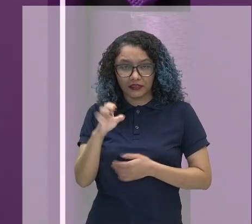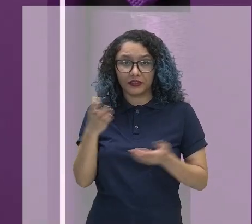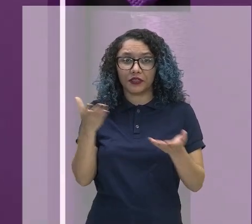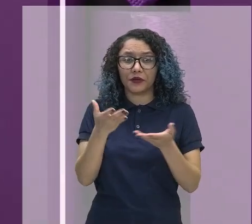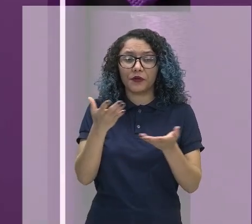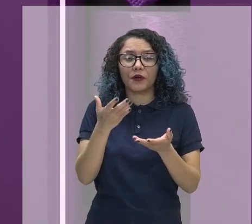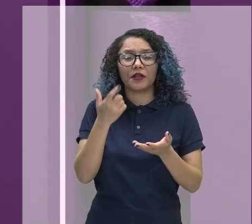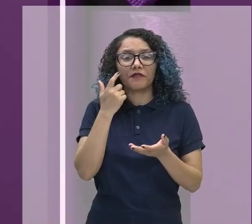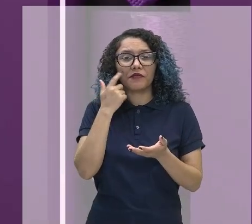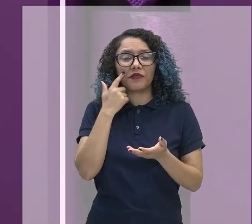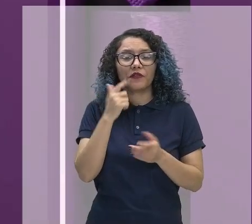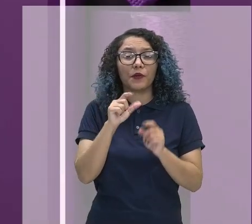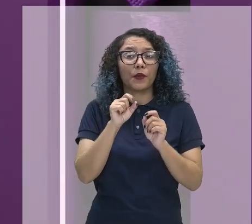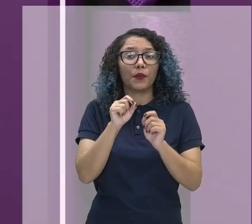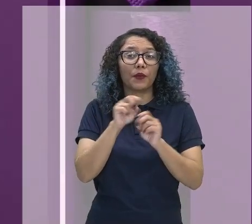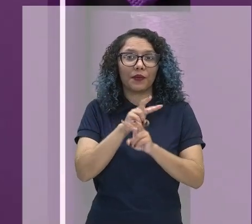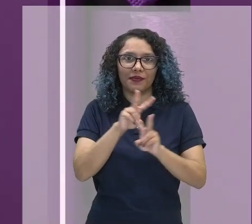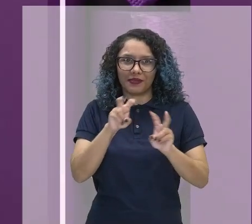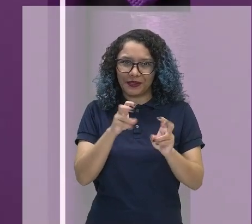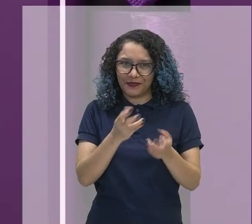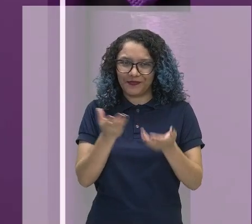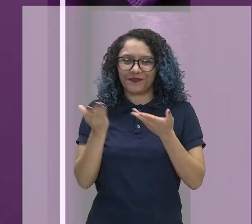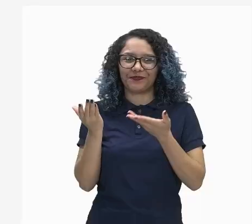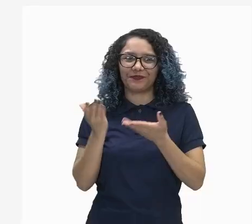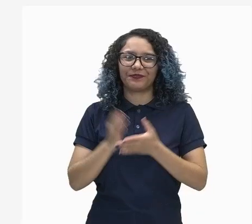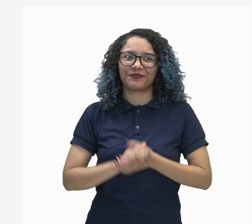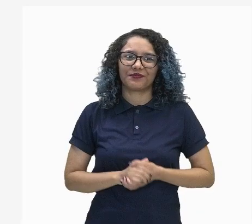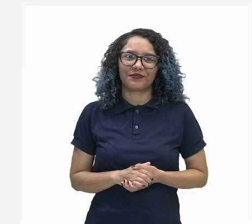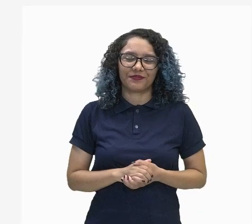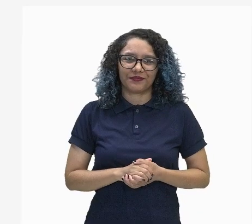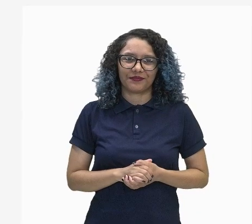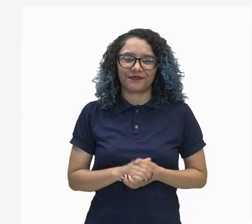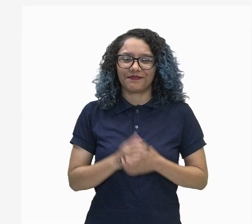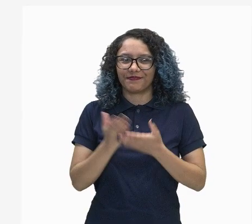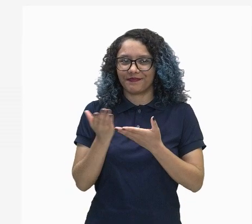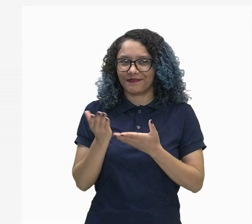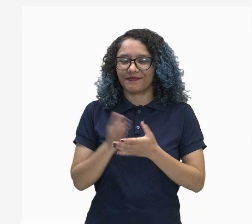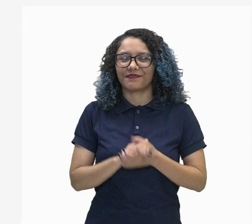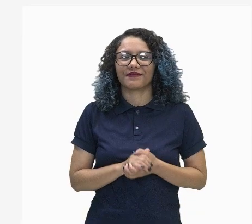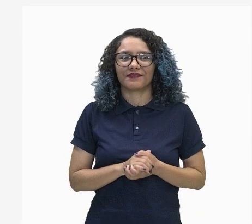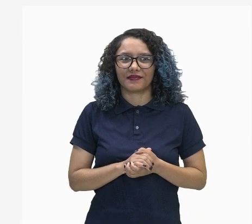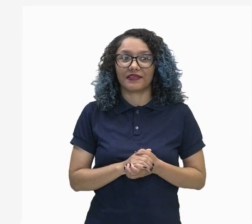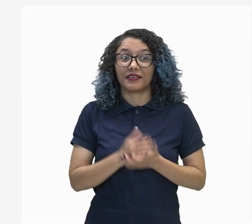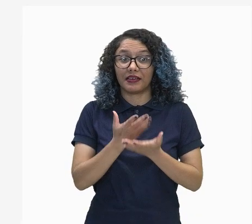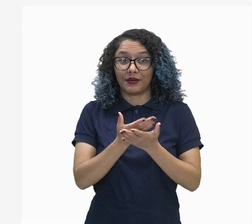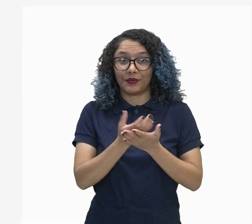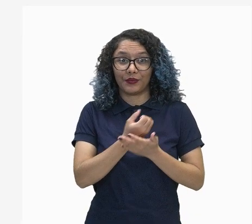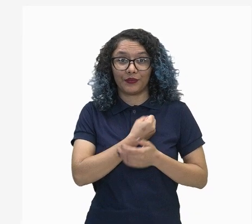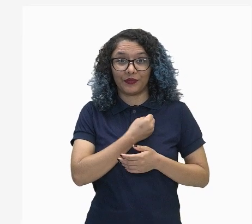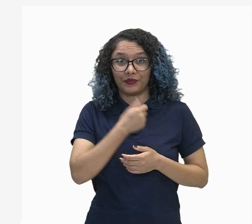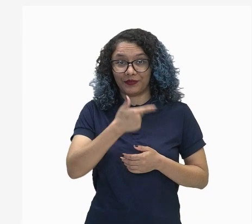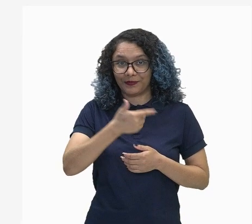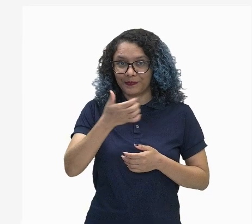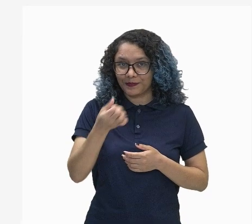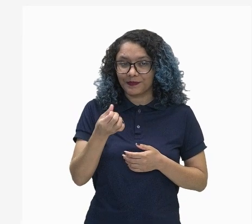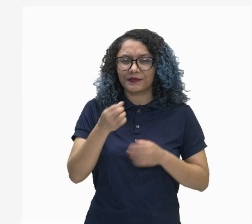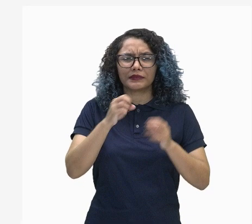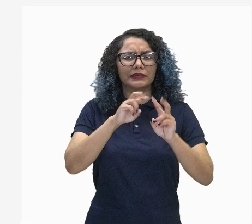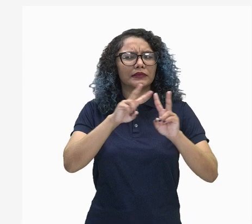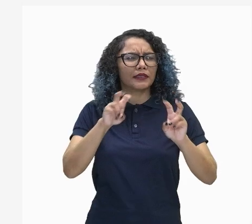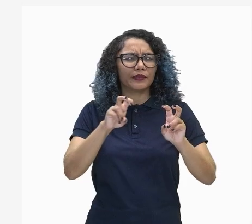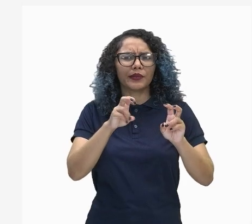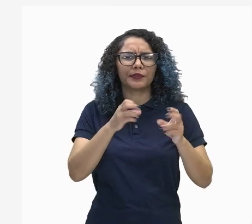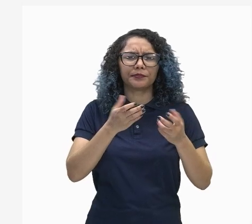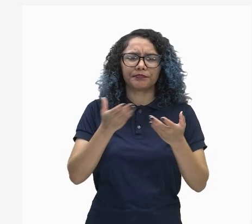gente possa olhar o objeto de conhecimento de hoje. Vamos então? A aula é a número 26 e o objeto